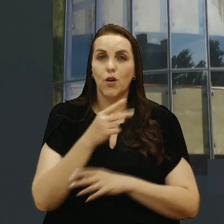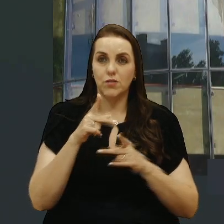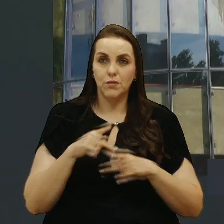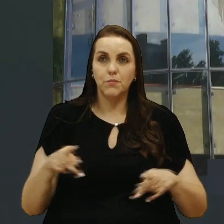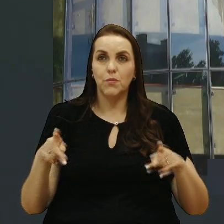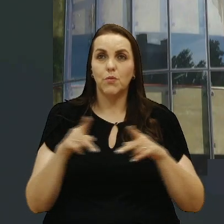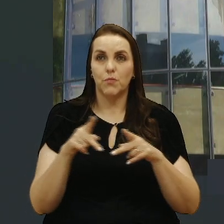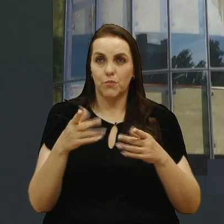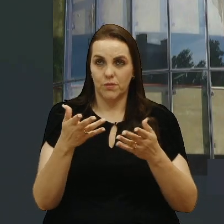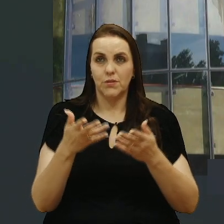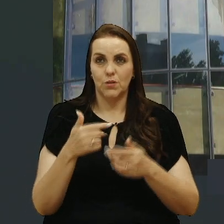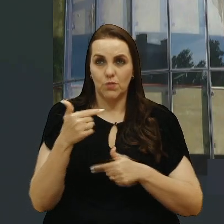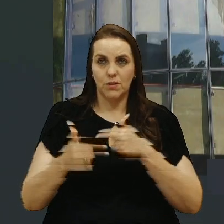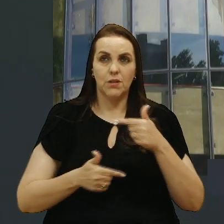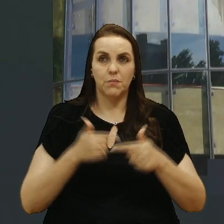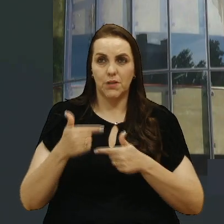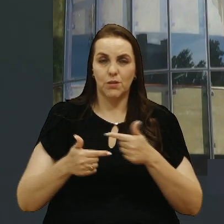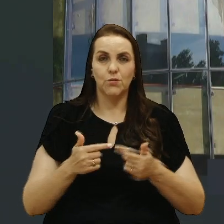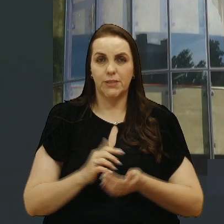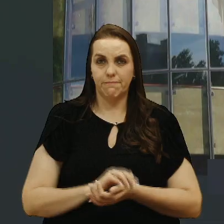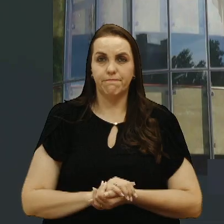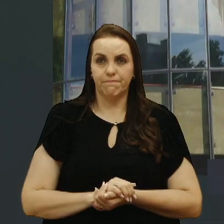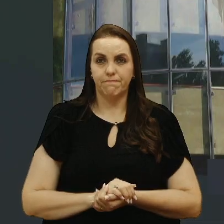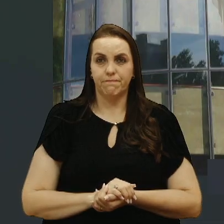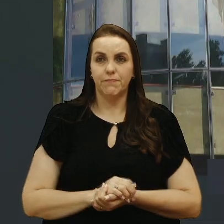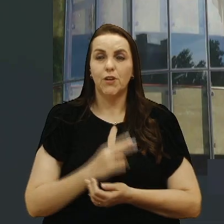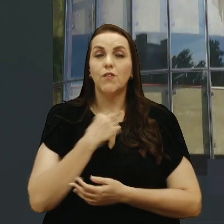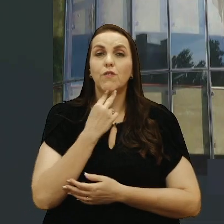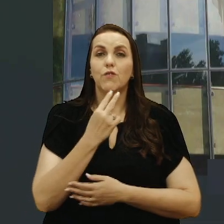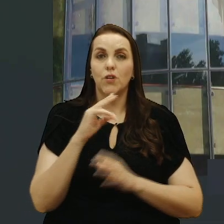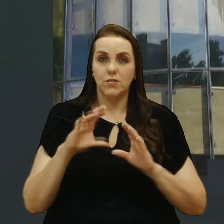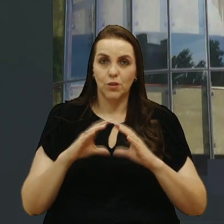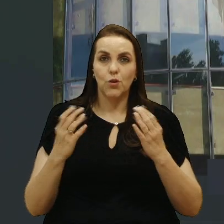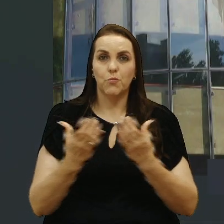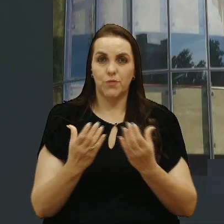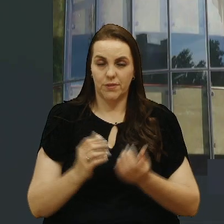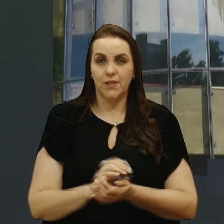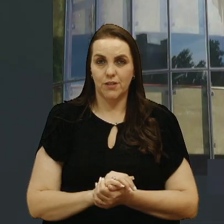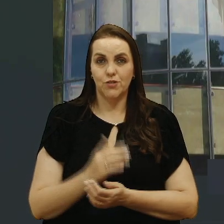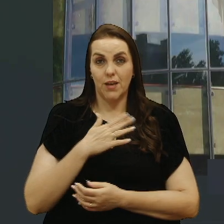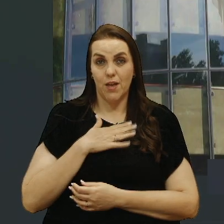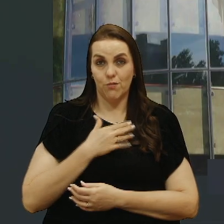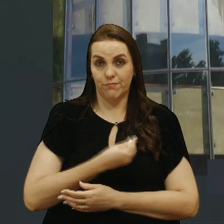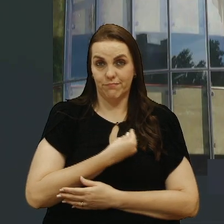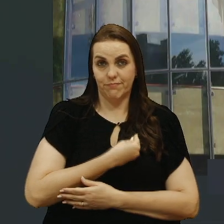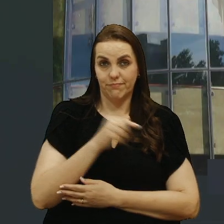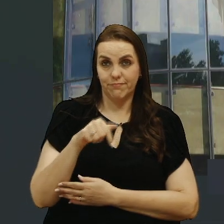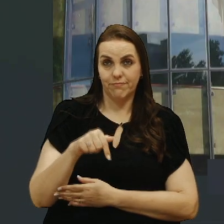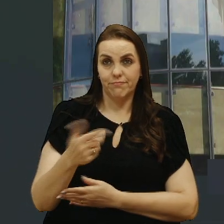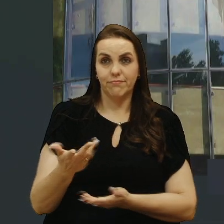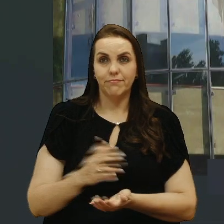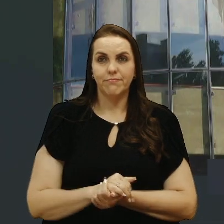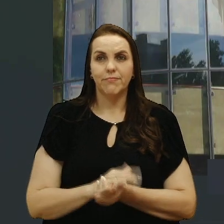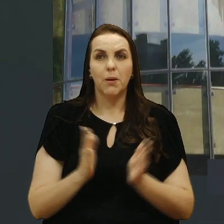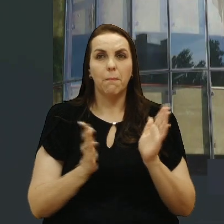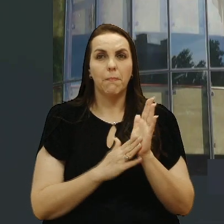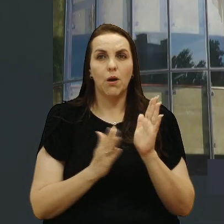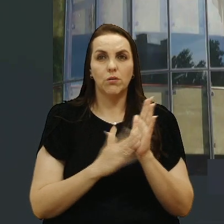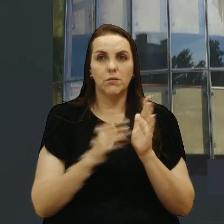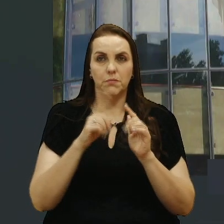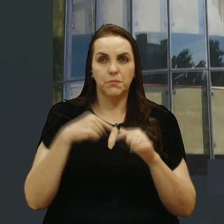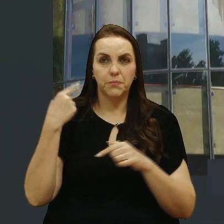para ser a voz do povo trabalhador, a voz das comunidades. Então, eu estou aqui para isso, e a próxima pauta vai ser sobre